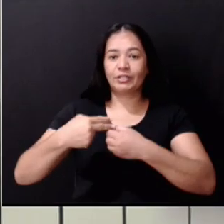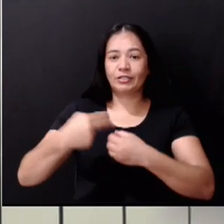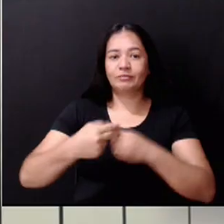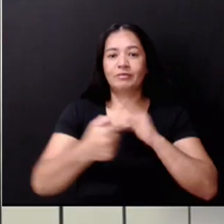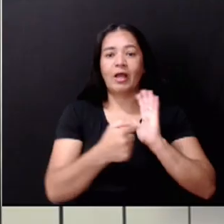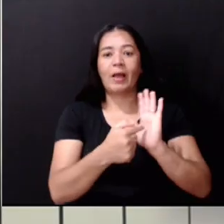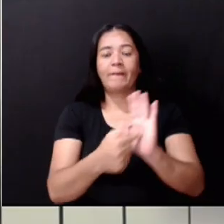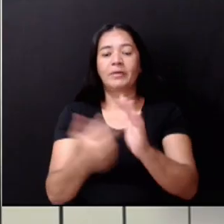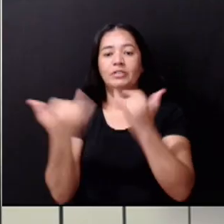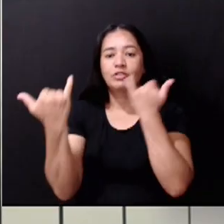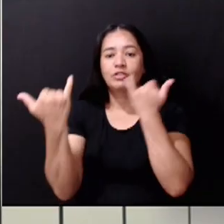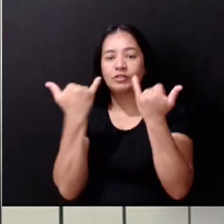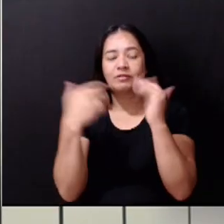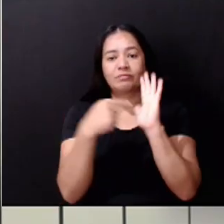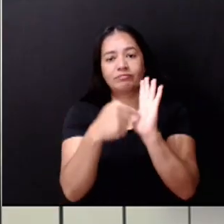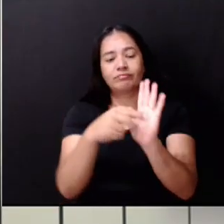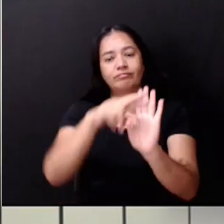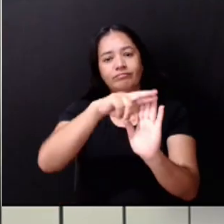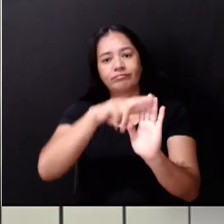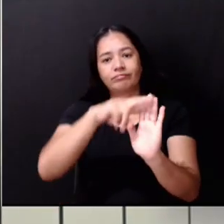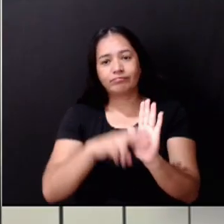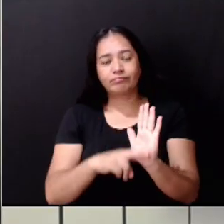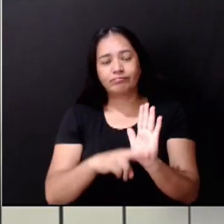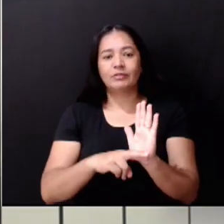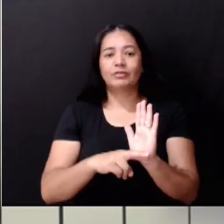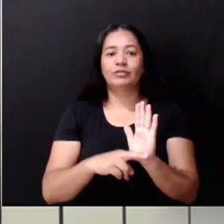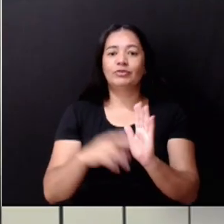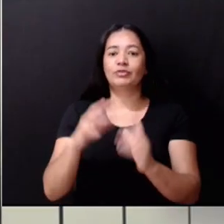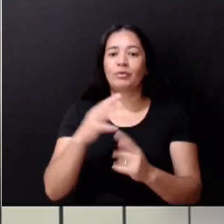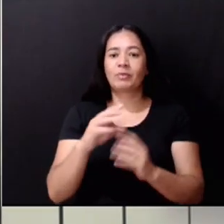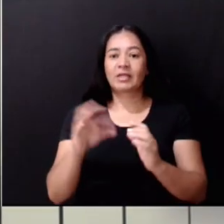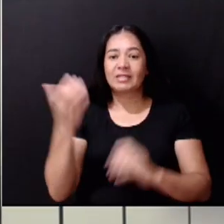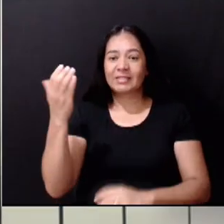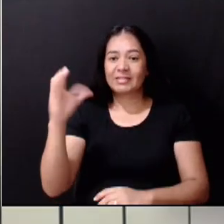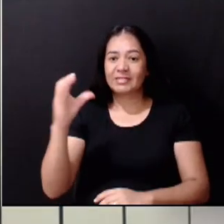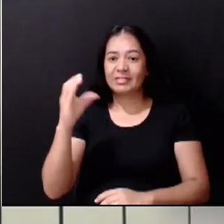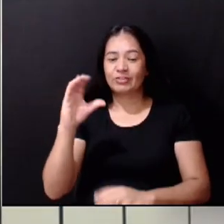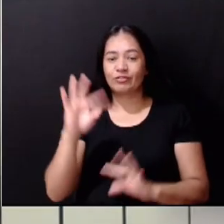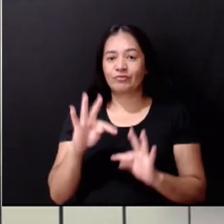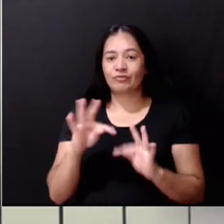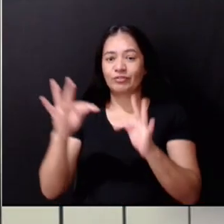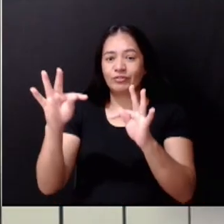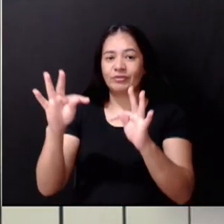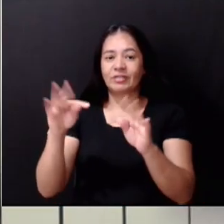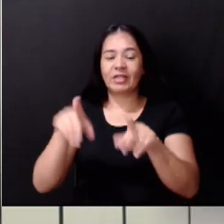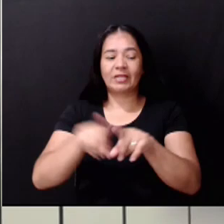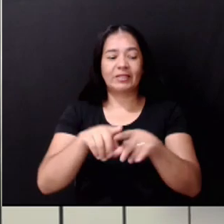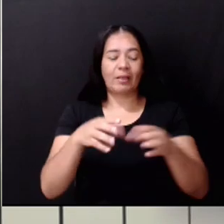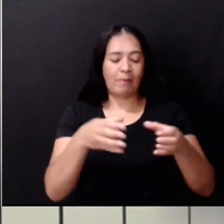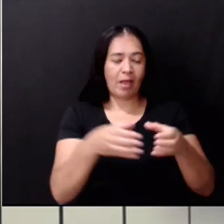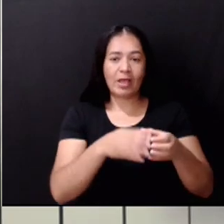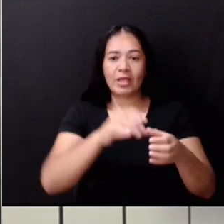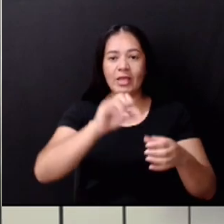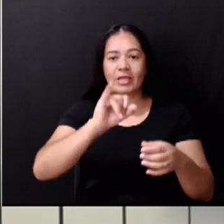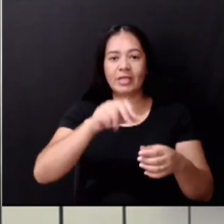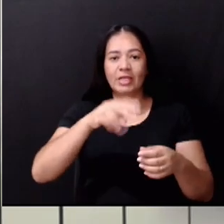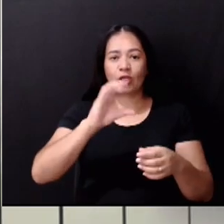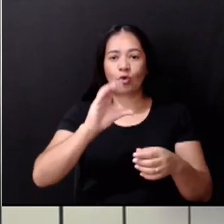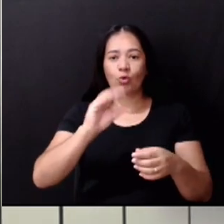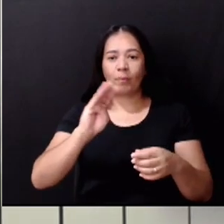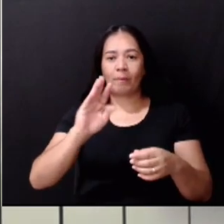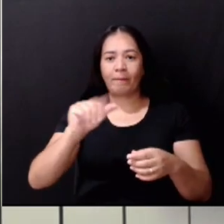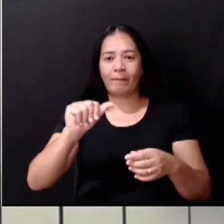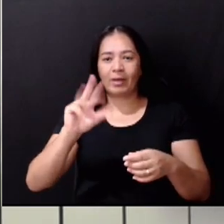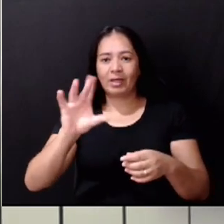relatório anual do Parque Científico e Tecnológico e da incubadora de empresas de base tecnológica da Unicamp,